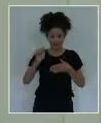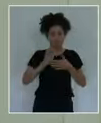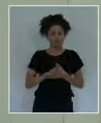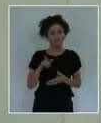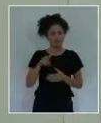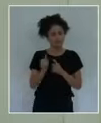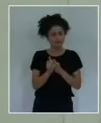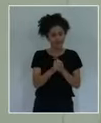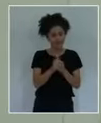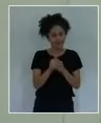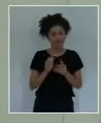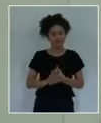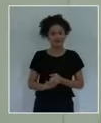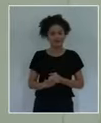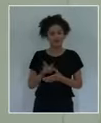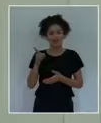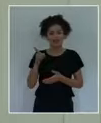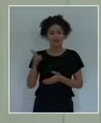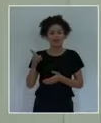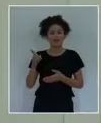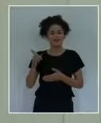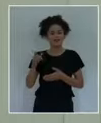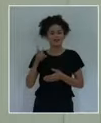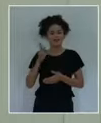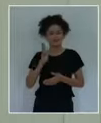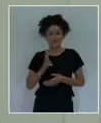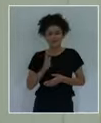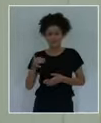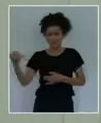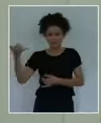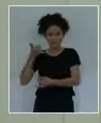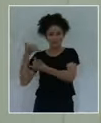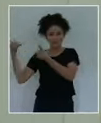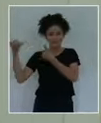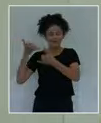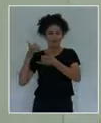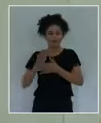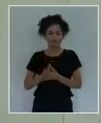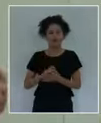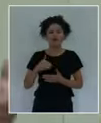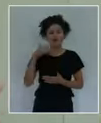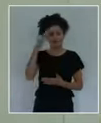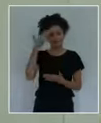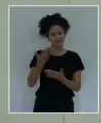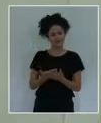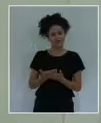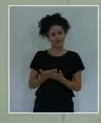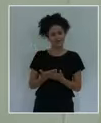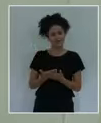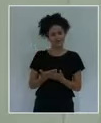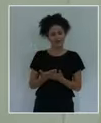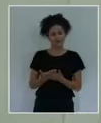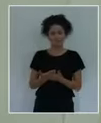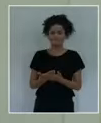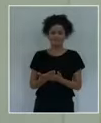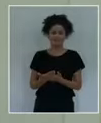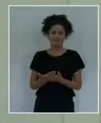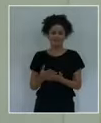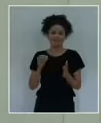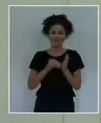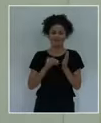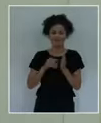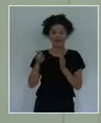acompanhou, e eles dão muita atenção para a gente. Acredito eu que se não tivesse a usina hidrelétrica lá em cima, seria muito mais difícil